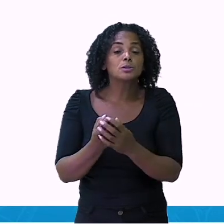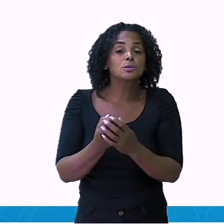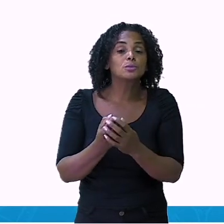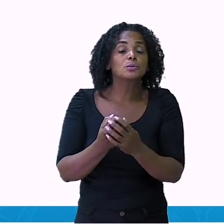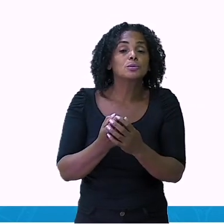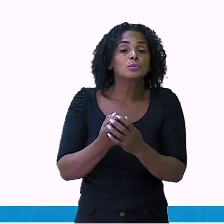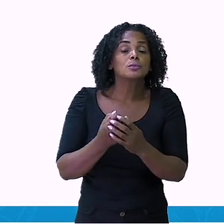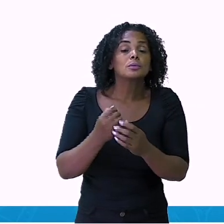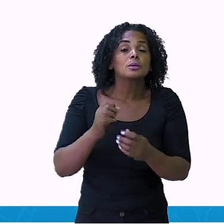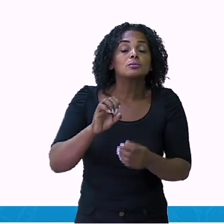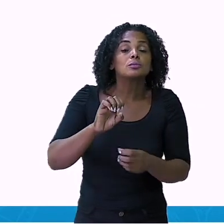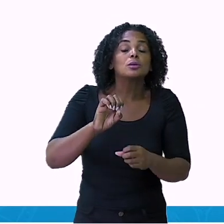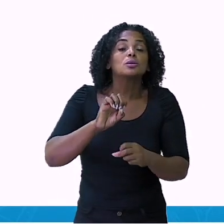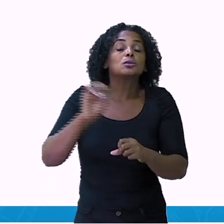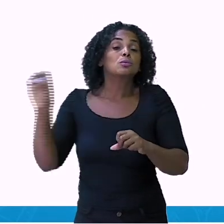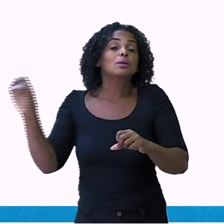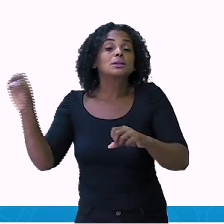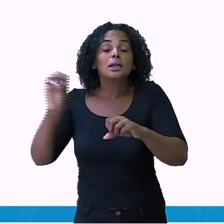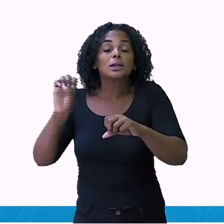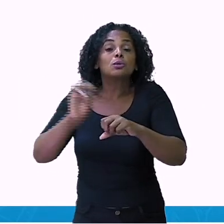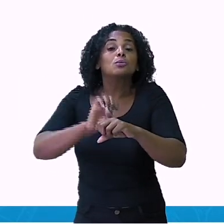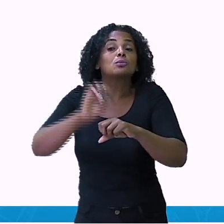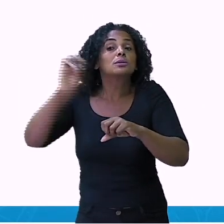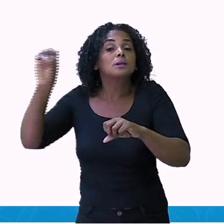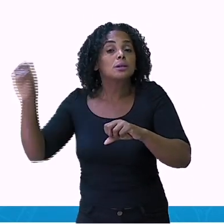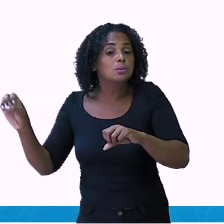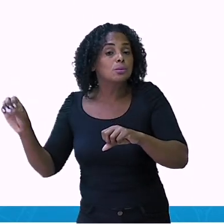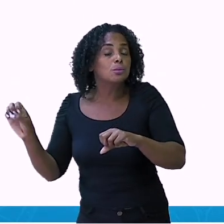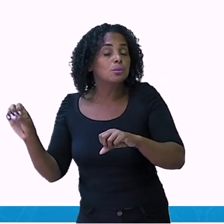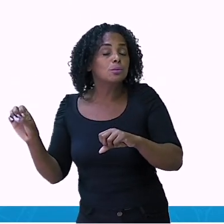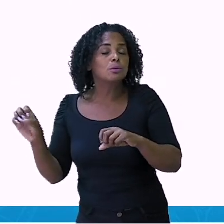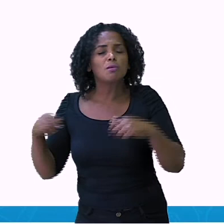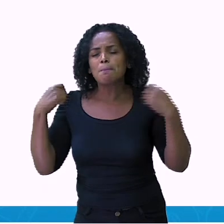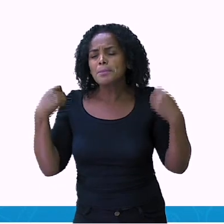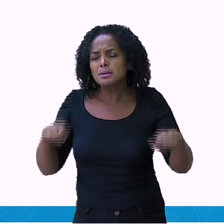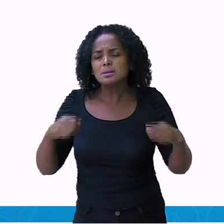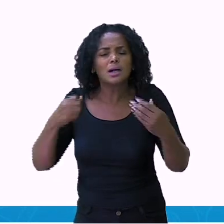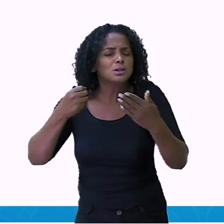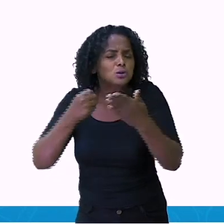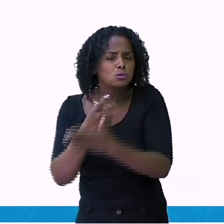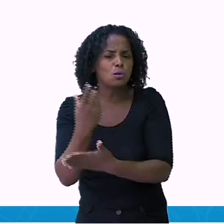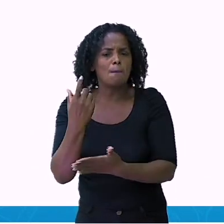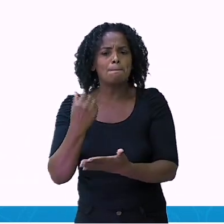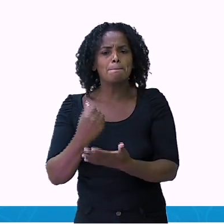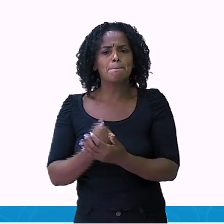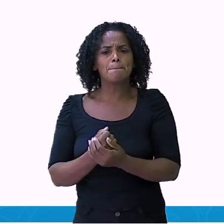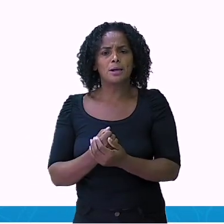de comprar, eu não produzo no meu país, então eu vou precisar de comprar. E o que a gente vai